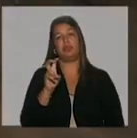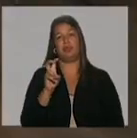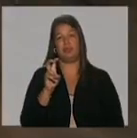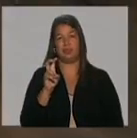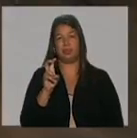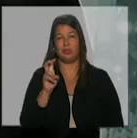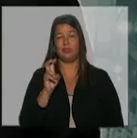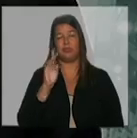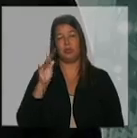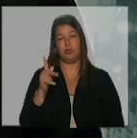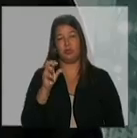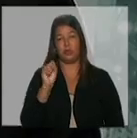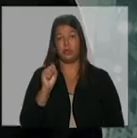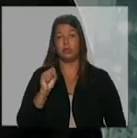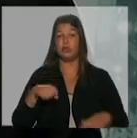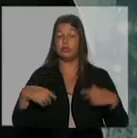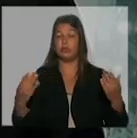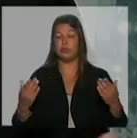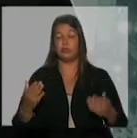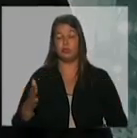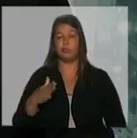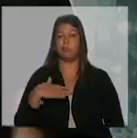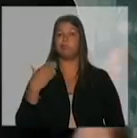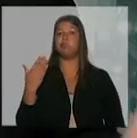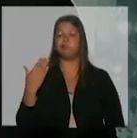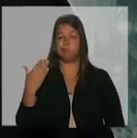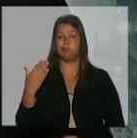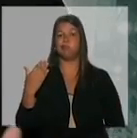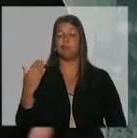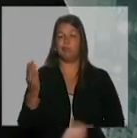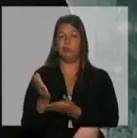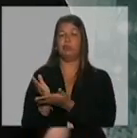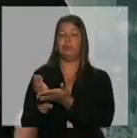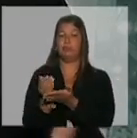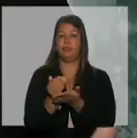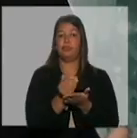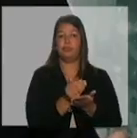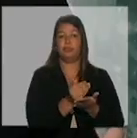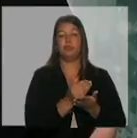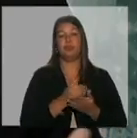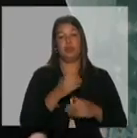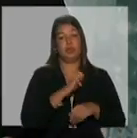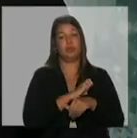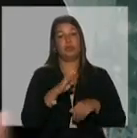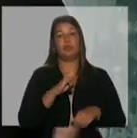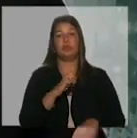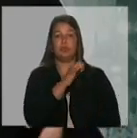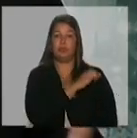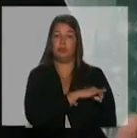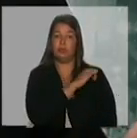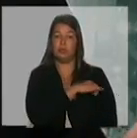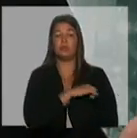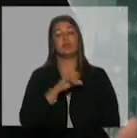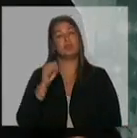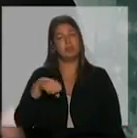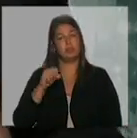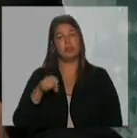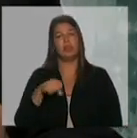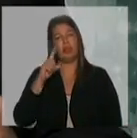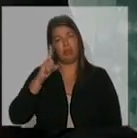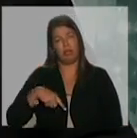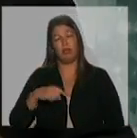Ok? Então, isso por si só impacta fortemente a arrecadação, né, de um estado como o Rio de Janeiro,